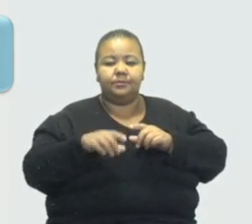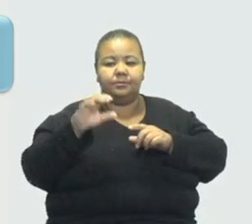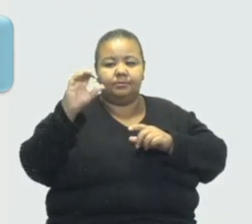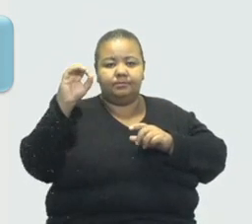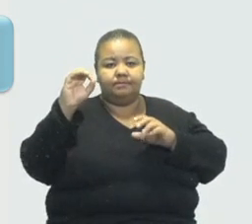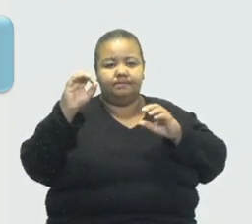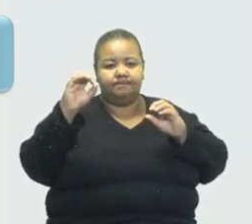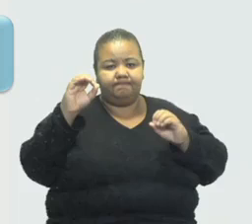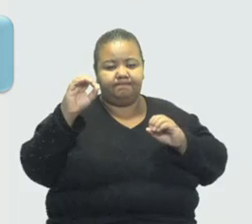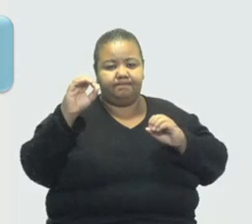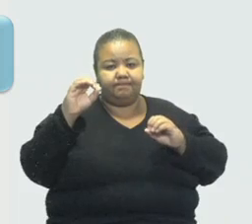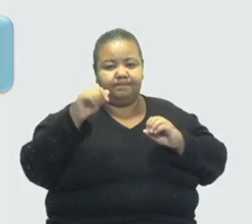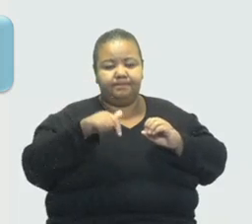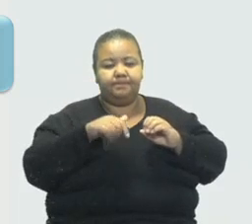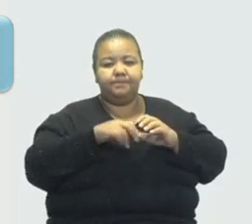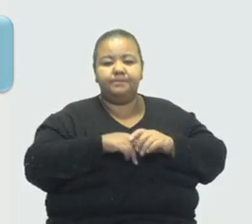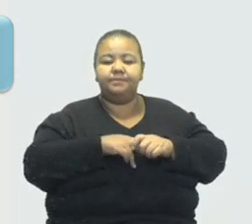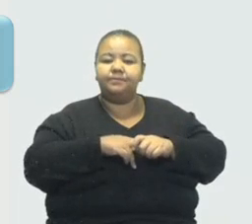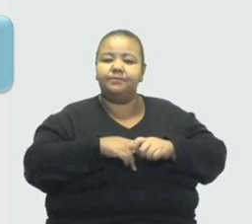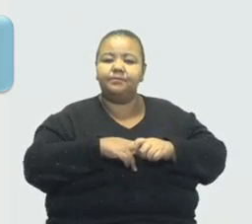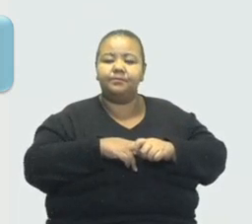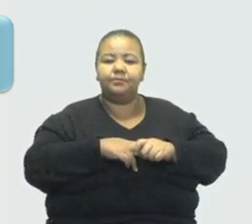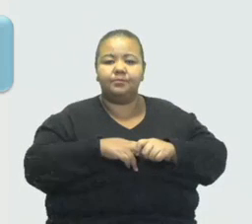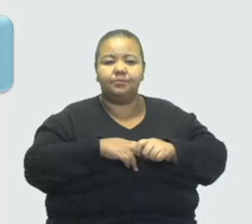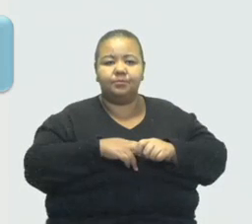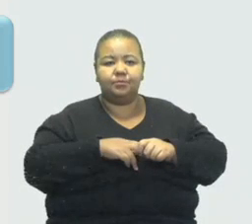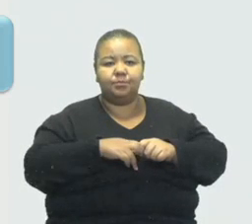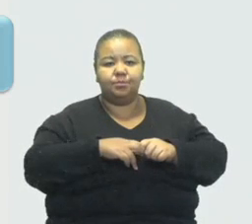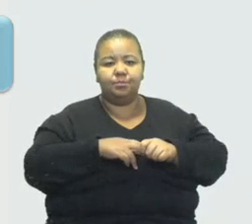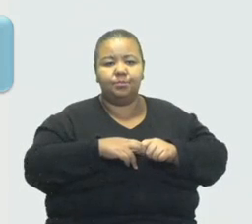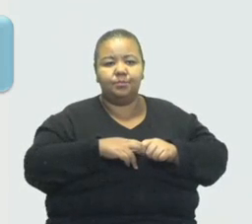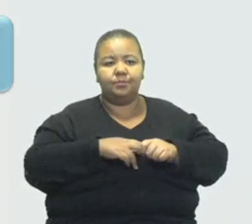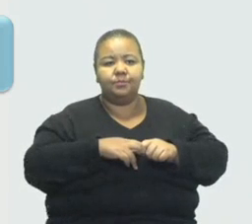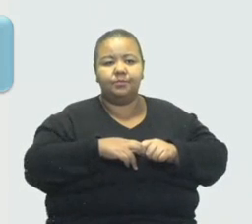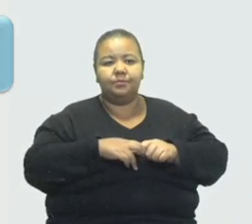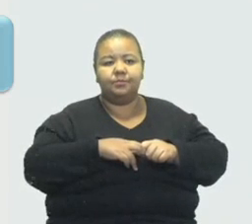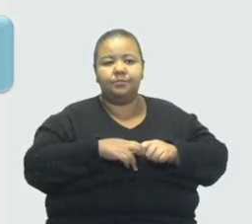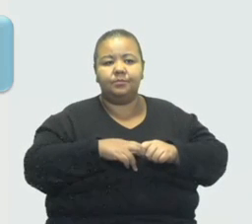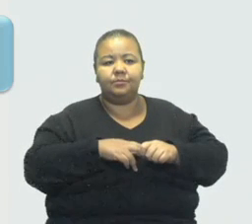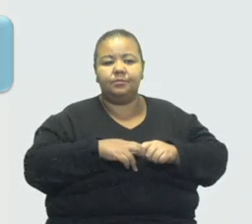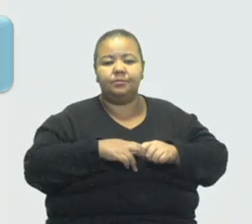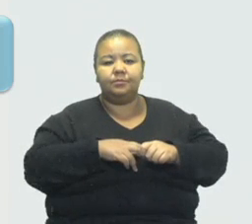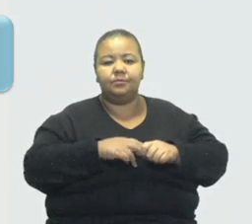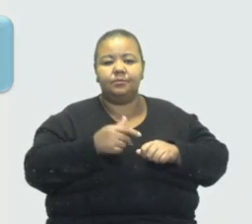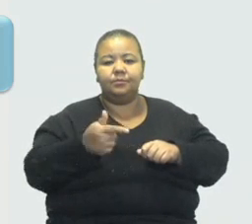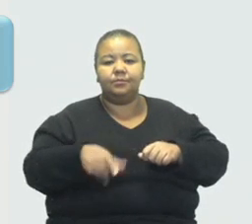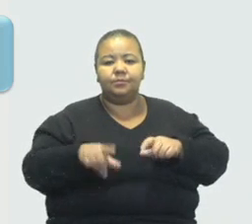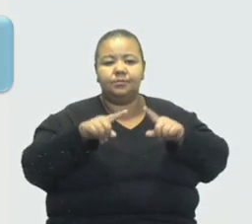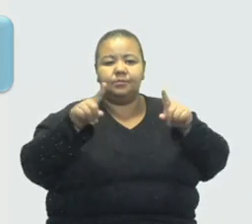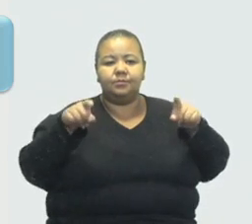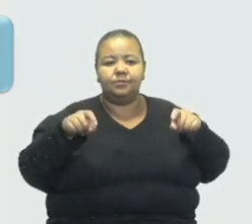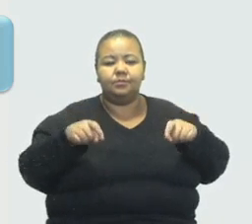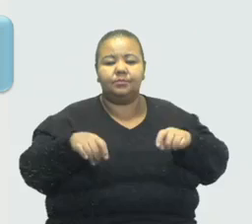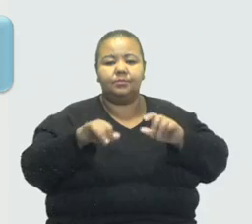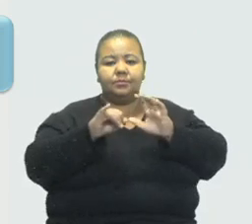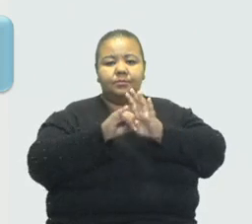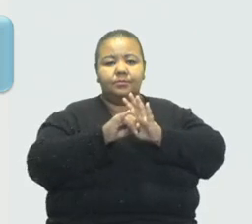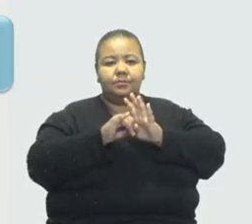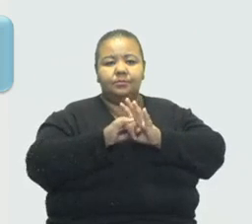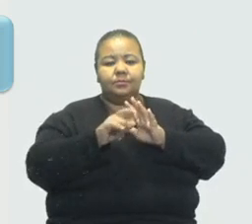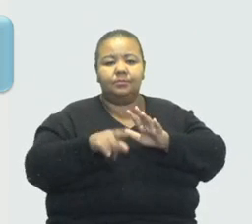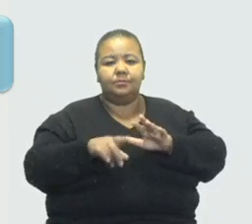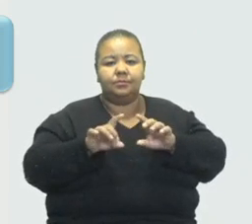eles não são nulos. A matriz identidade é um tipo especial da